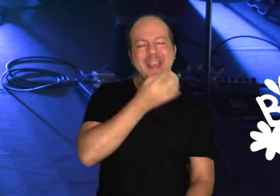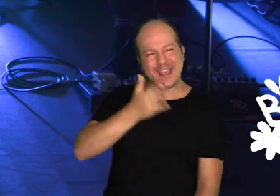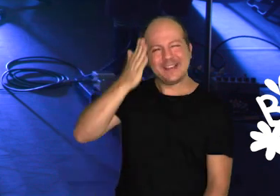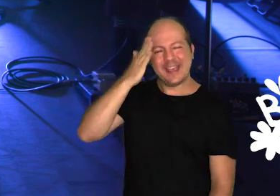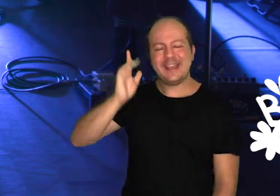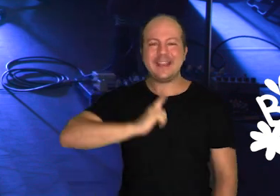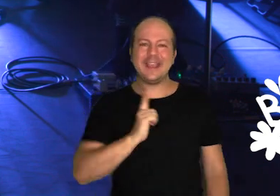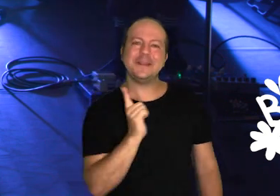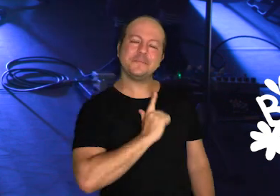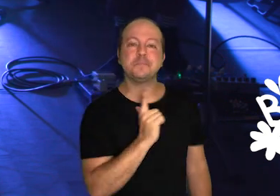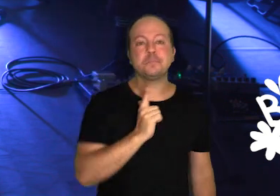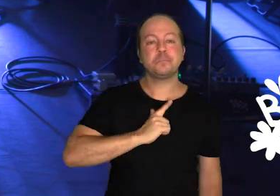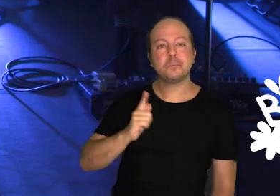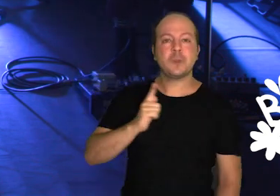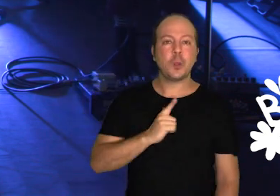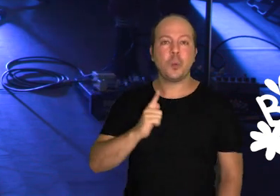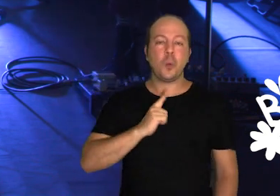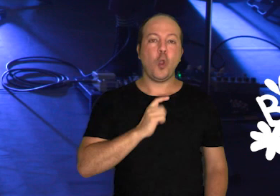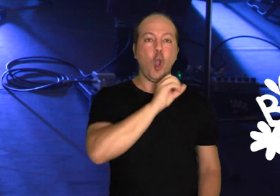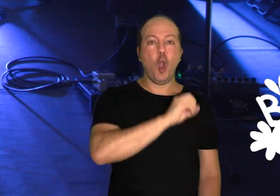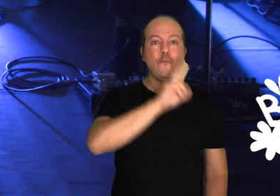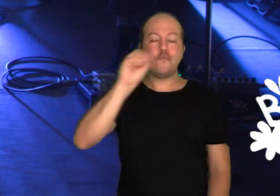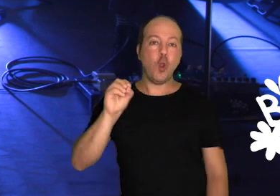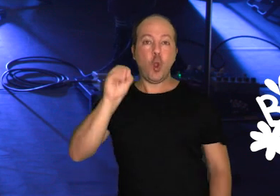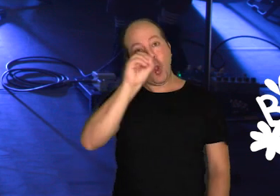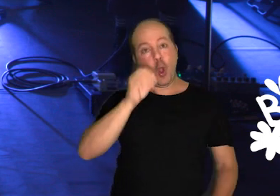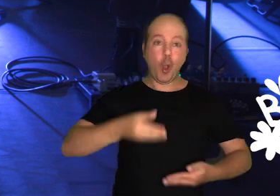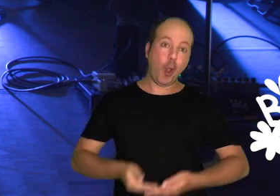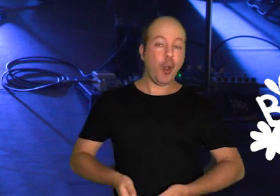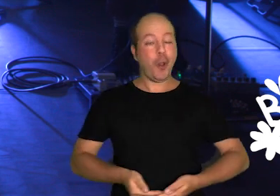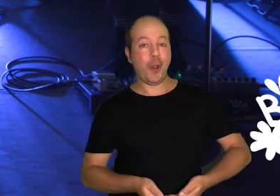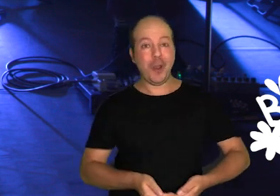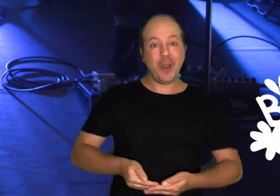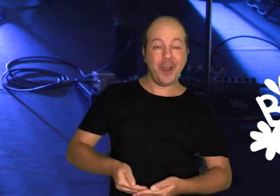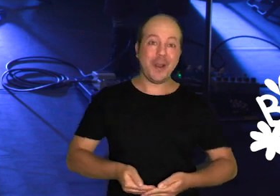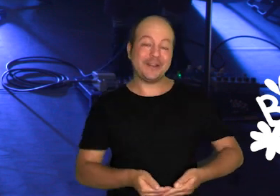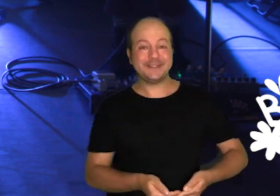procurando bem, eu sei que tem. Nas pontas do ovo, eu vejo